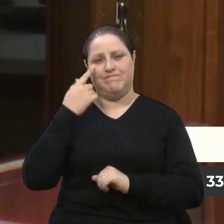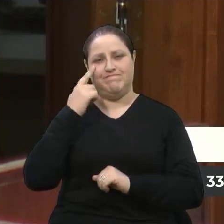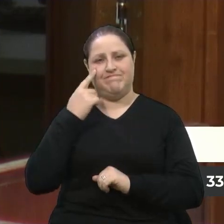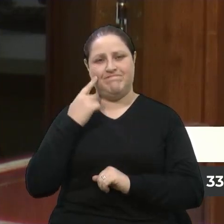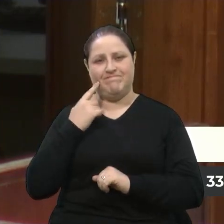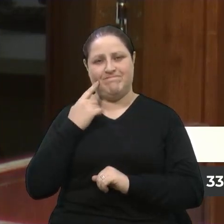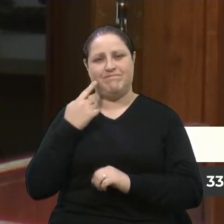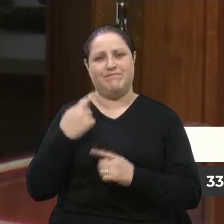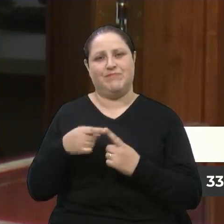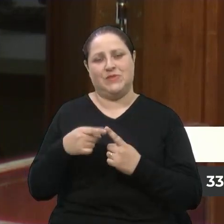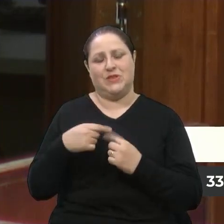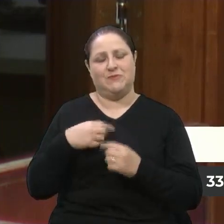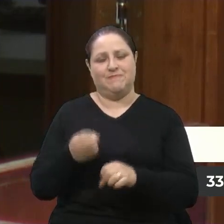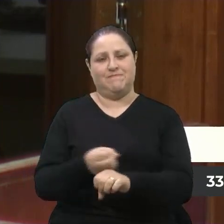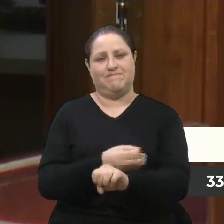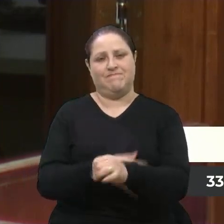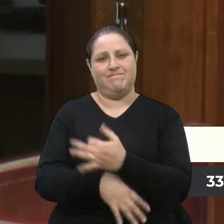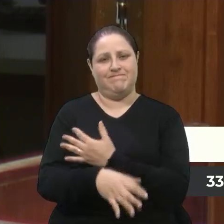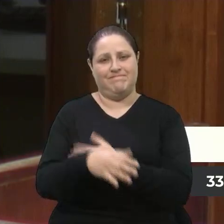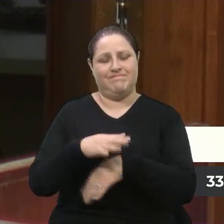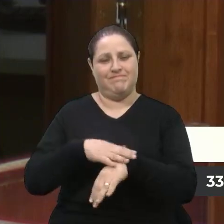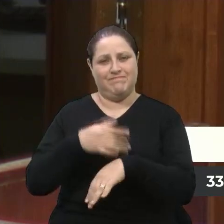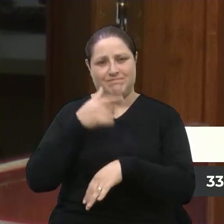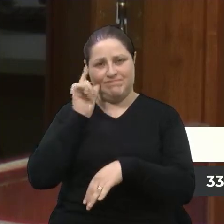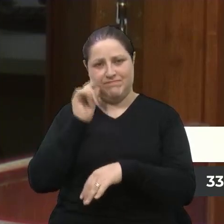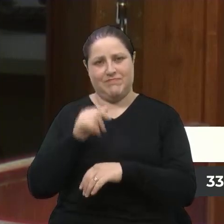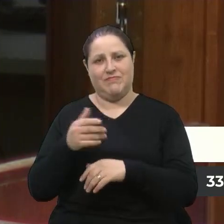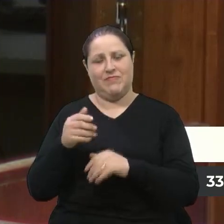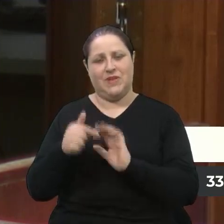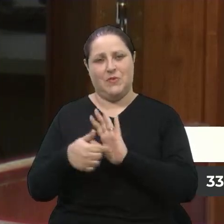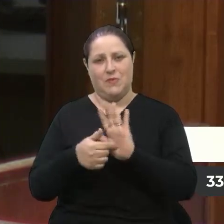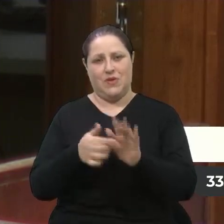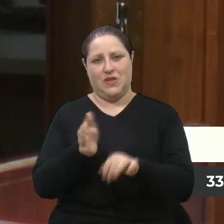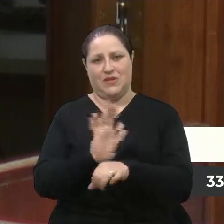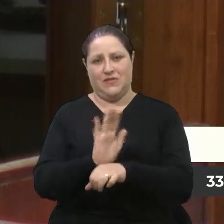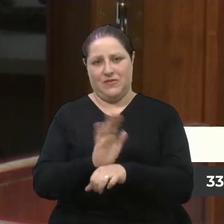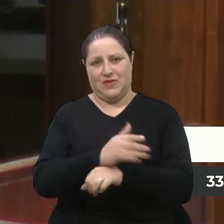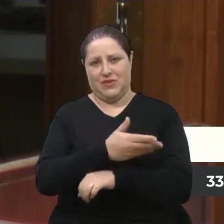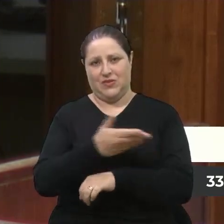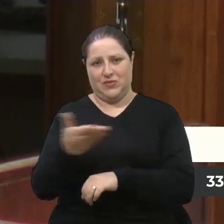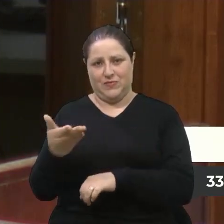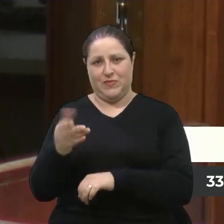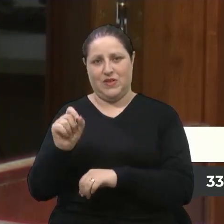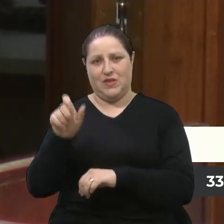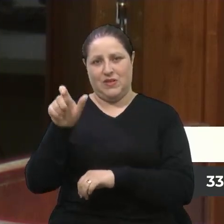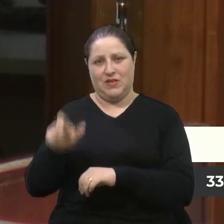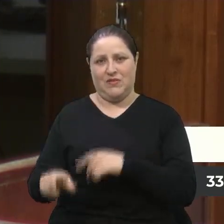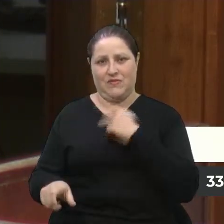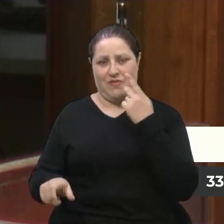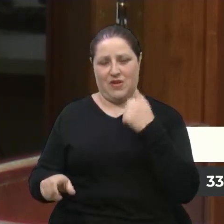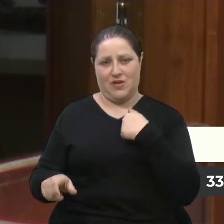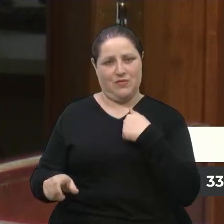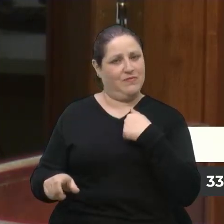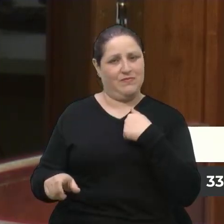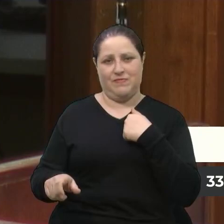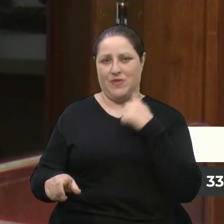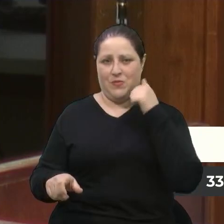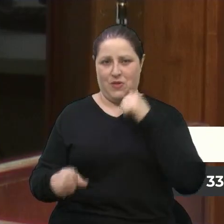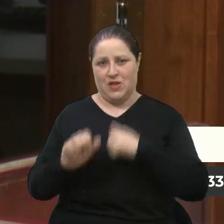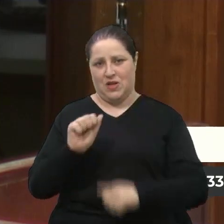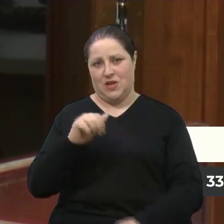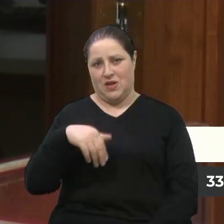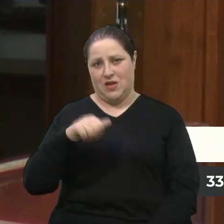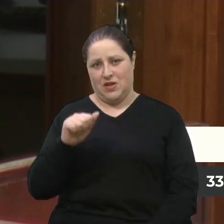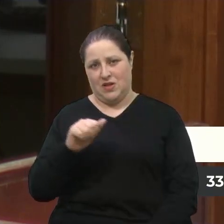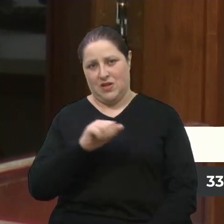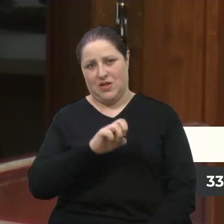O porquê eu me emocionei naquele momento. E aí a gente vai passar agora um vídeo. E aí quem vai falar não sou eu, vai ser a Ana Helena